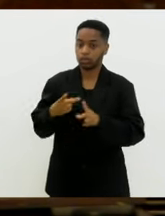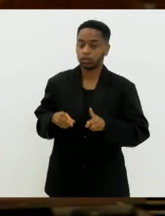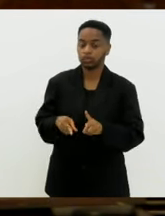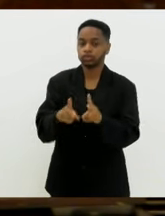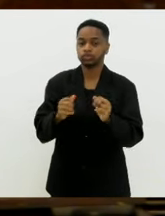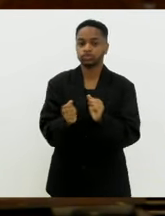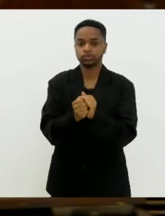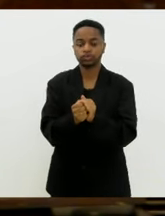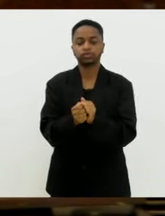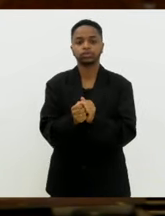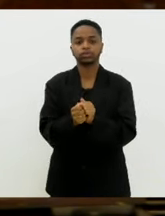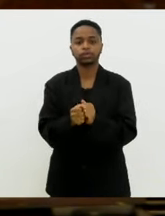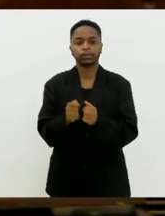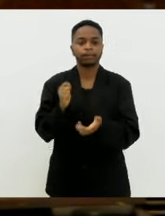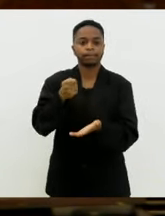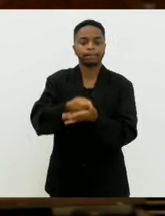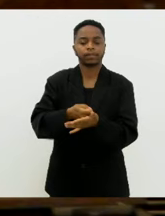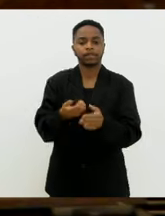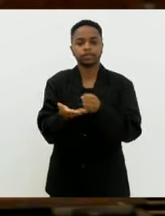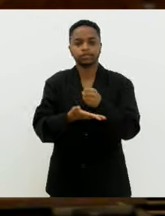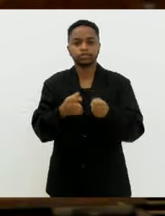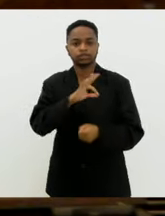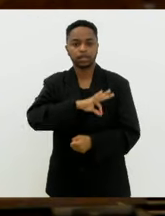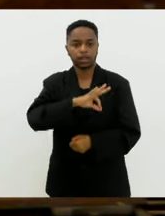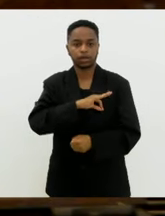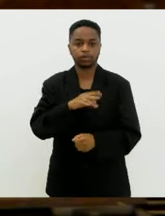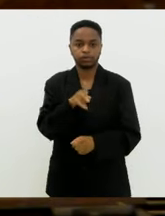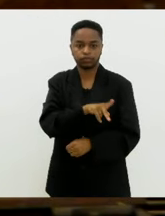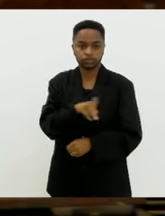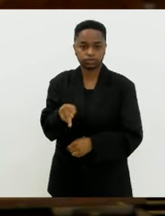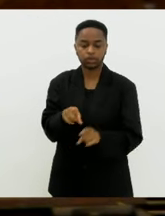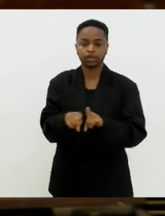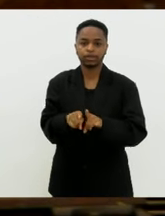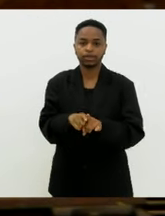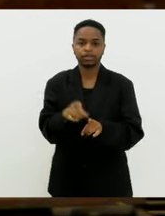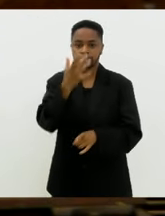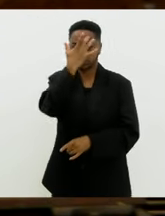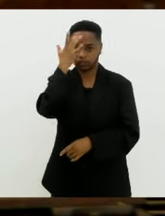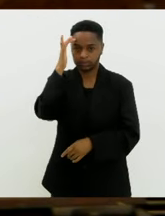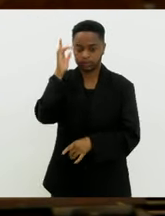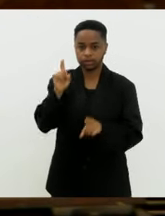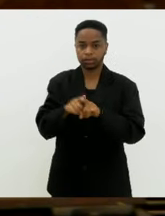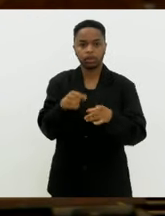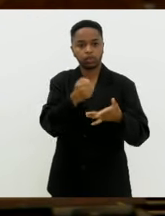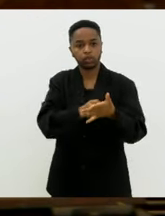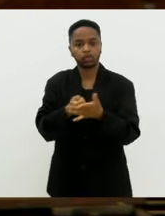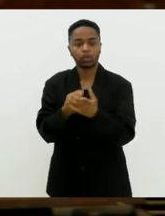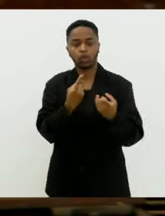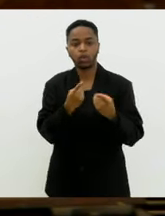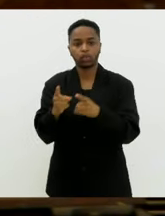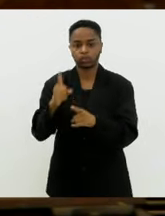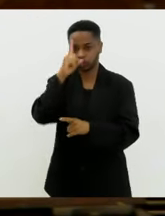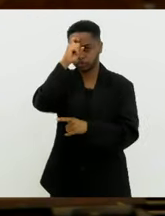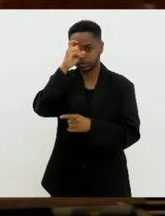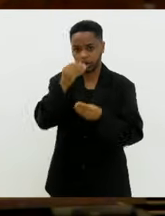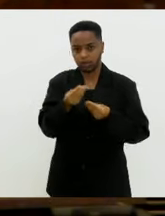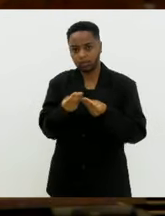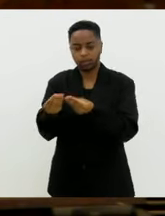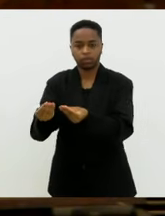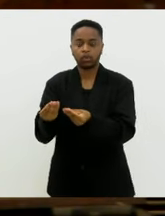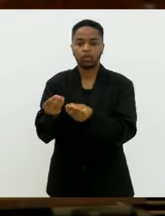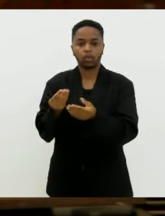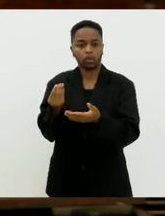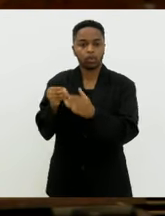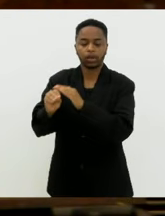do magistério, pela saúde mental, pela luta antimanicomial, pelo meio ambiente, fazer um mandato como